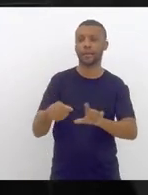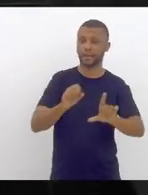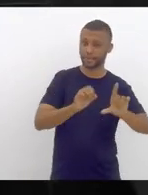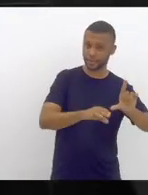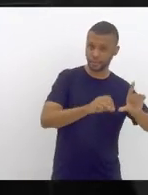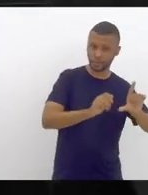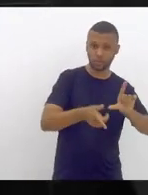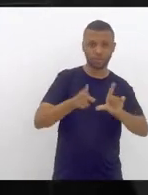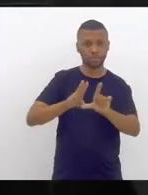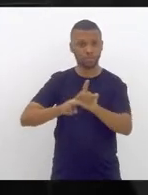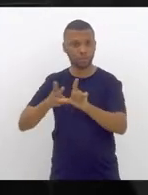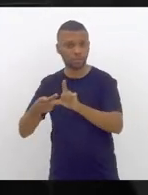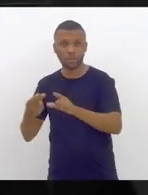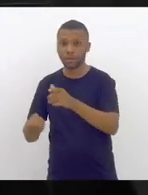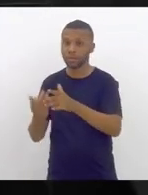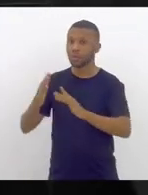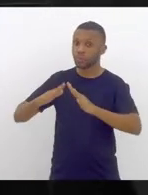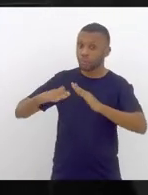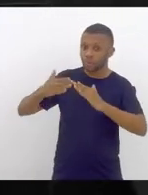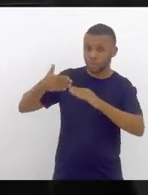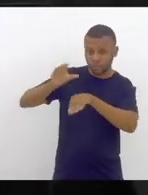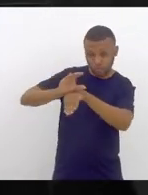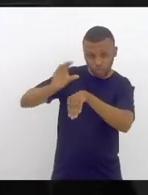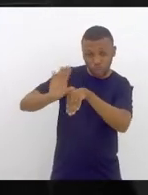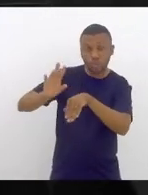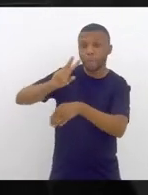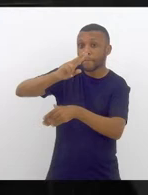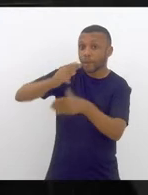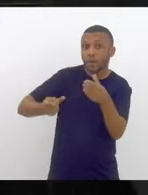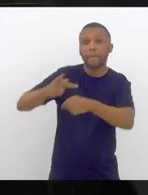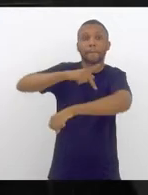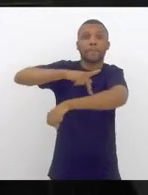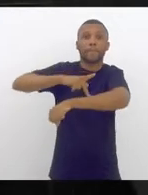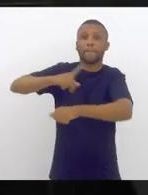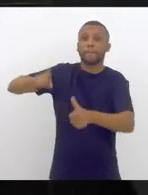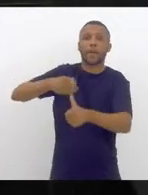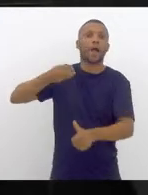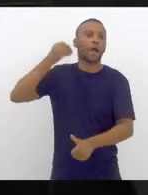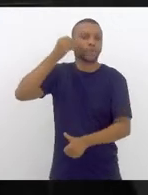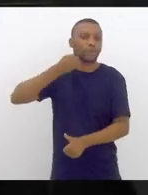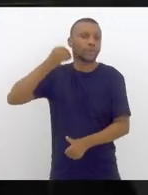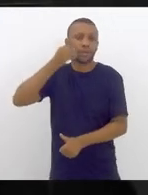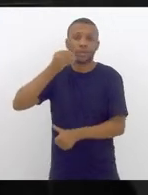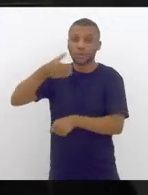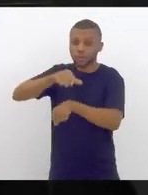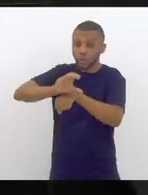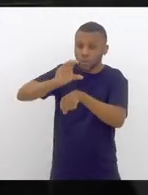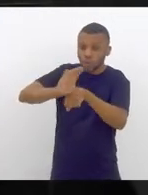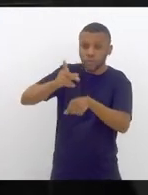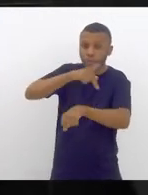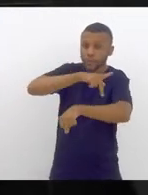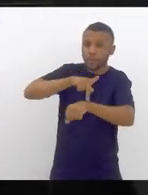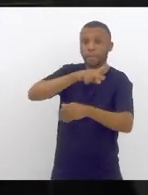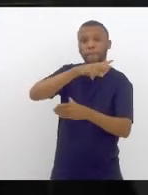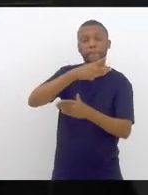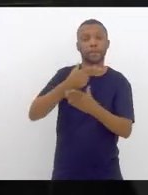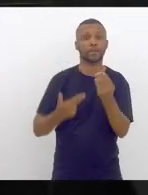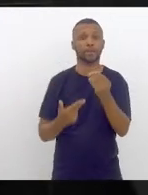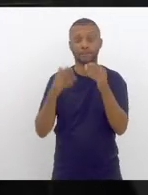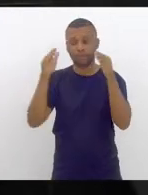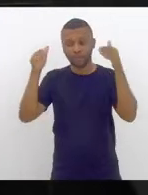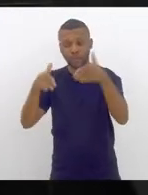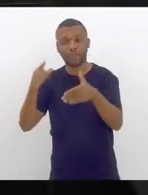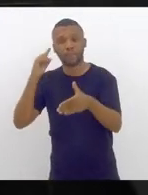a criação do curso bilíngue de pedagogia aqui no Rio de Janeiro dos Paulo na primeira experiência de um curso Pedagogia bilíngue no Brasil um curso para